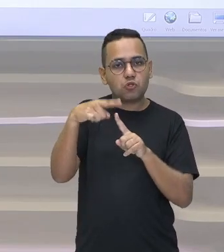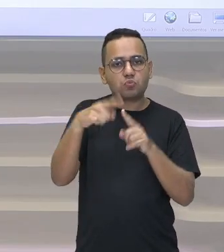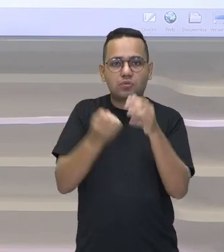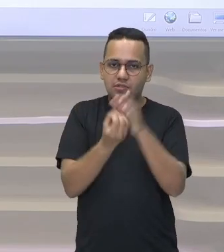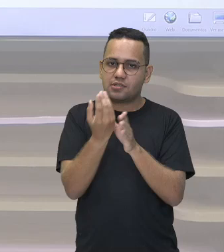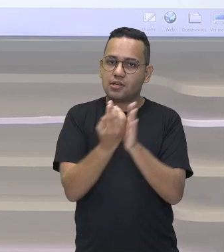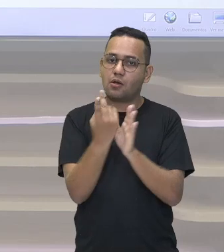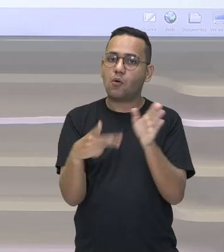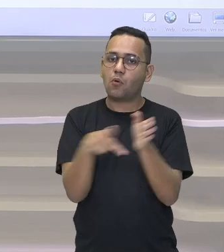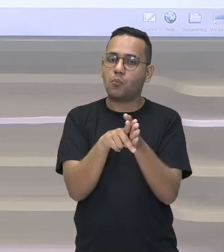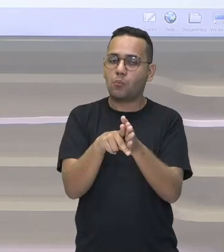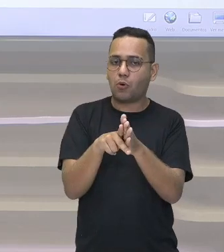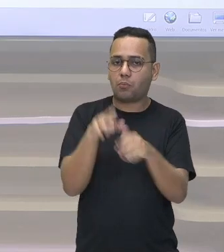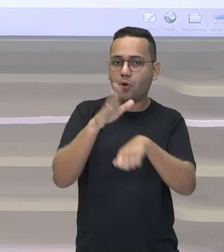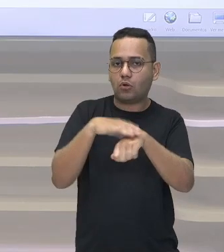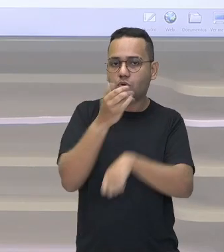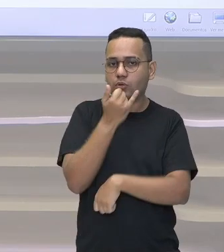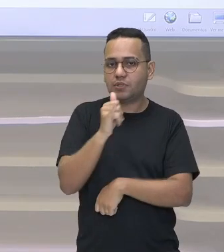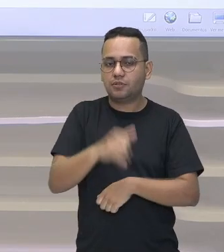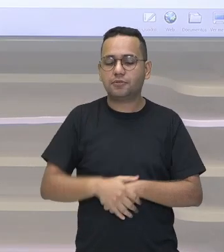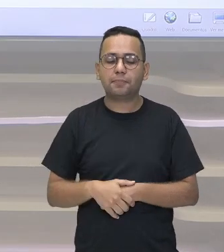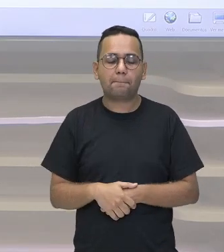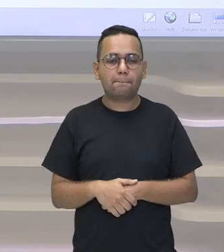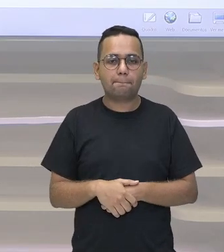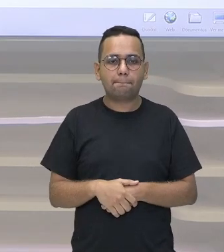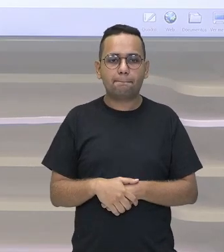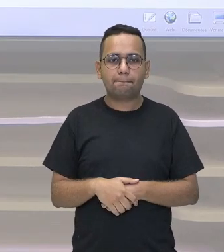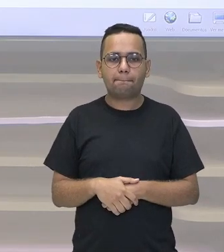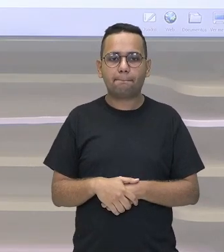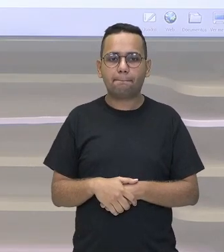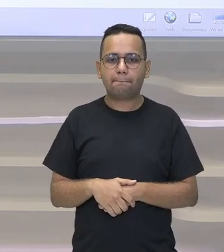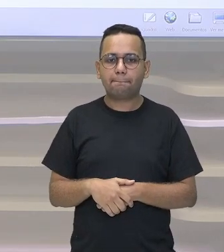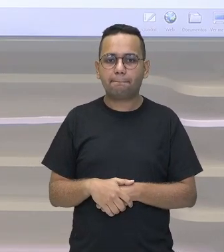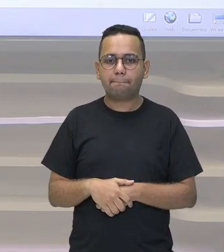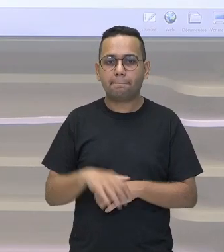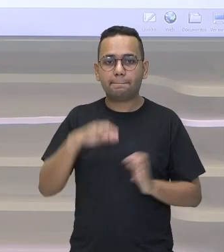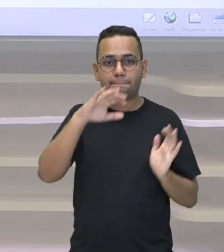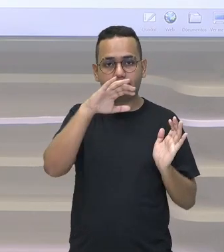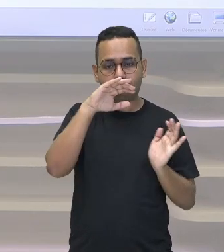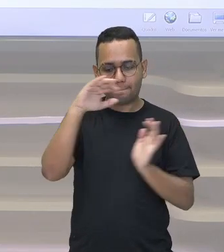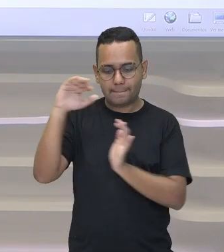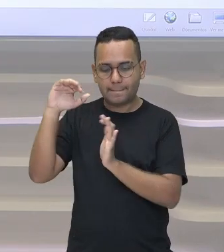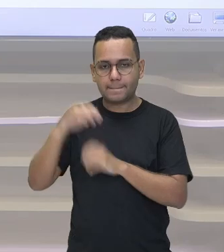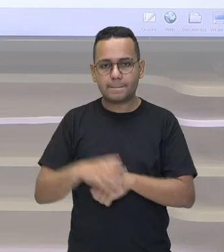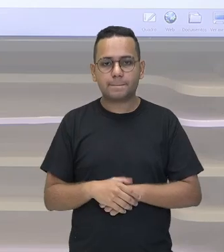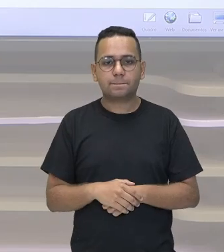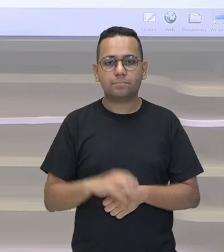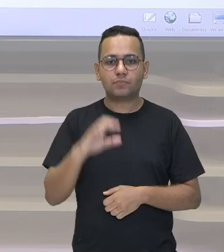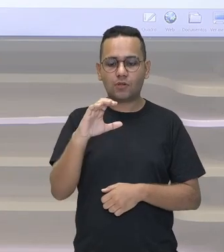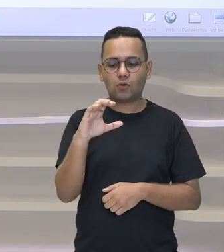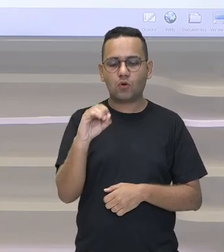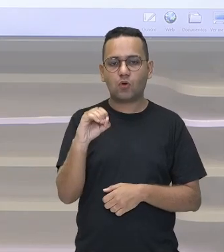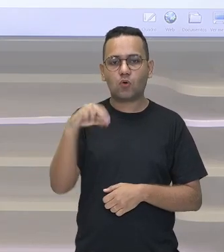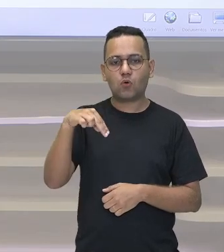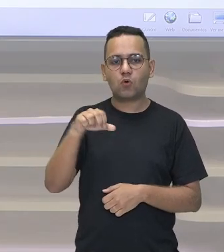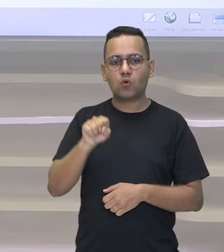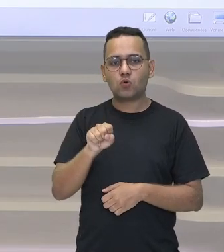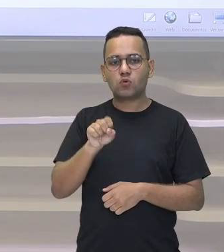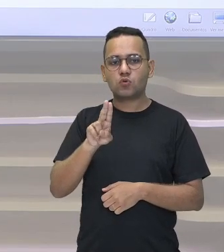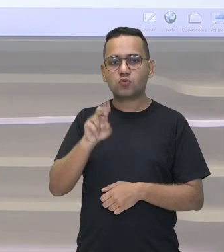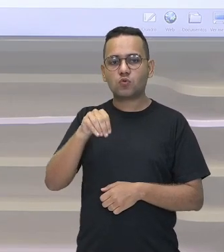carboidrato. Em seguida, dentro da cadeia alimentar, nós vamos ter os consumidores. Já os